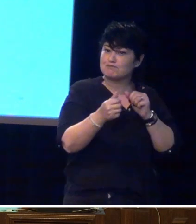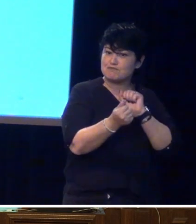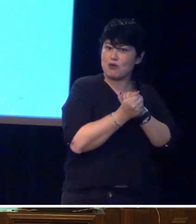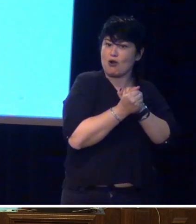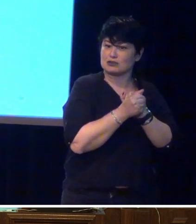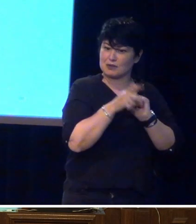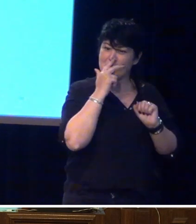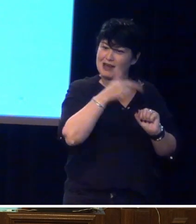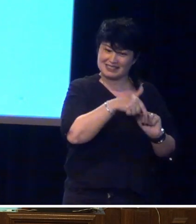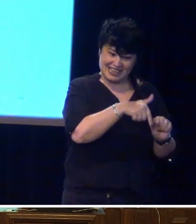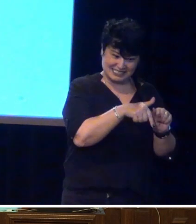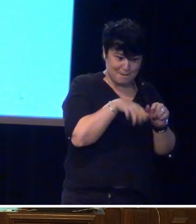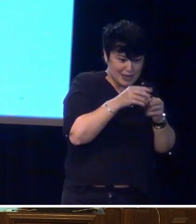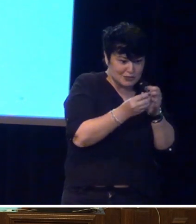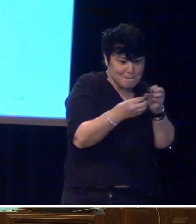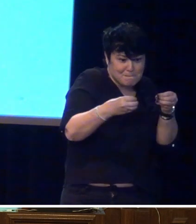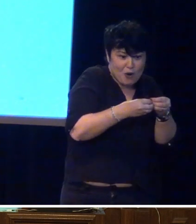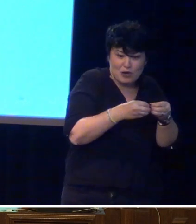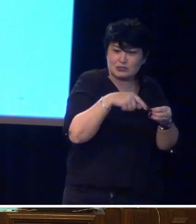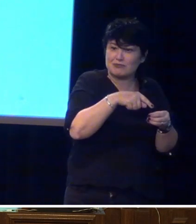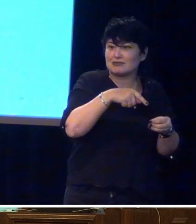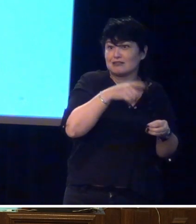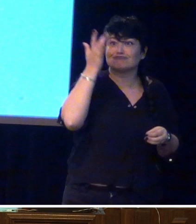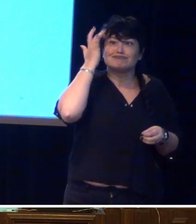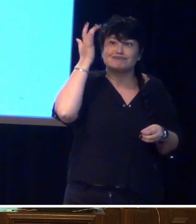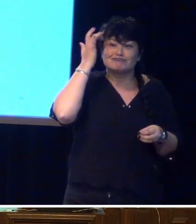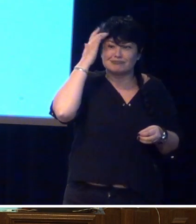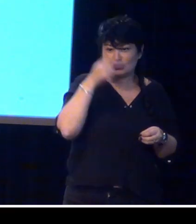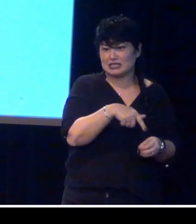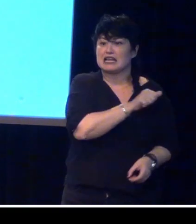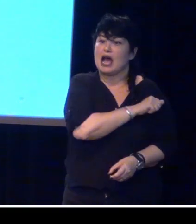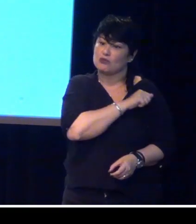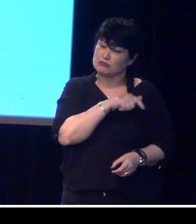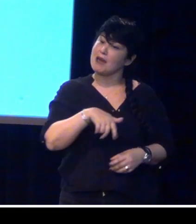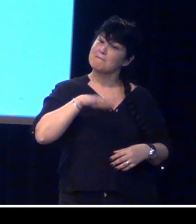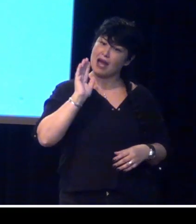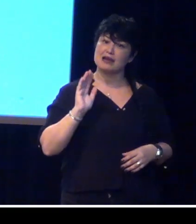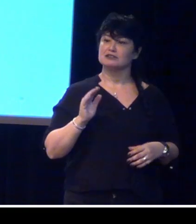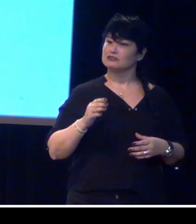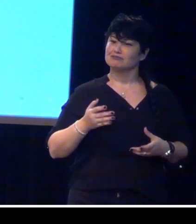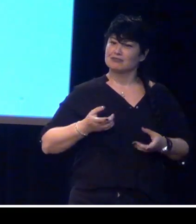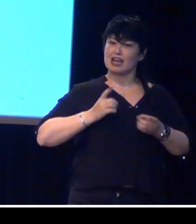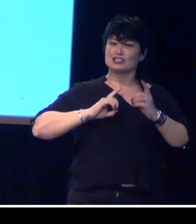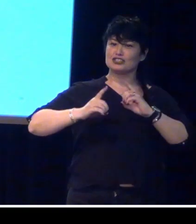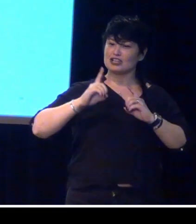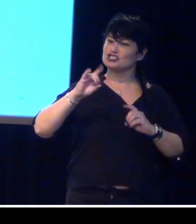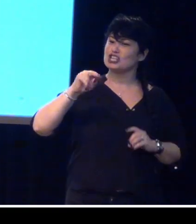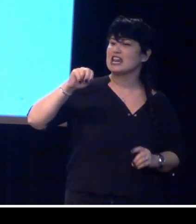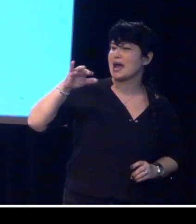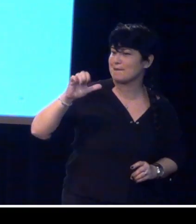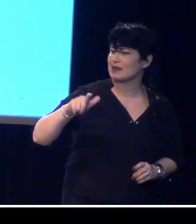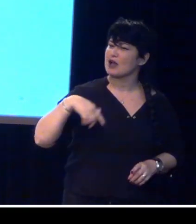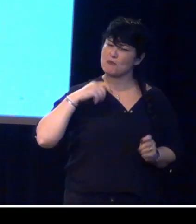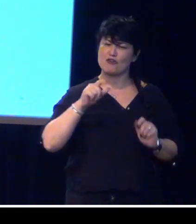aluno, do cotidiano desse aluno. E ficam mais dinâmicas, além de permitir uma construção coletiva. A gente pode